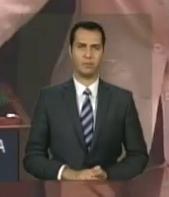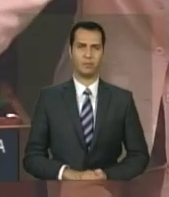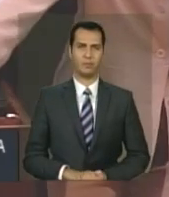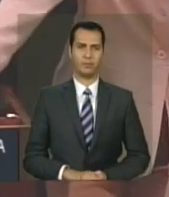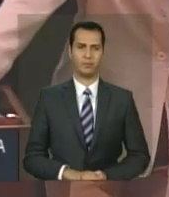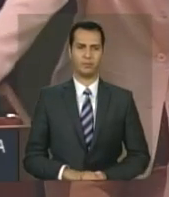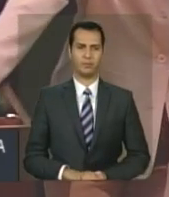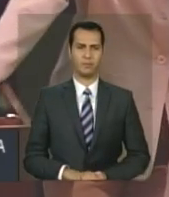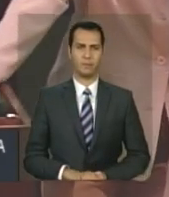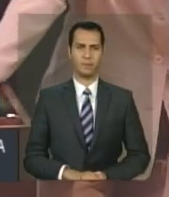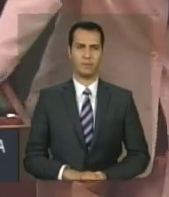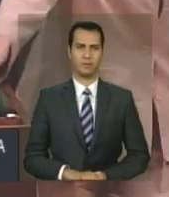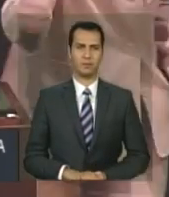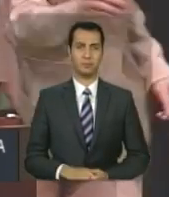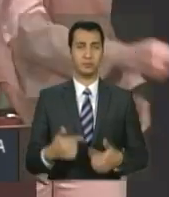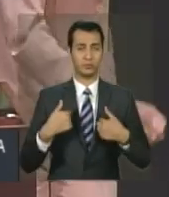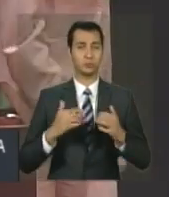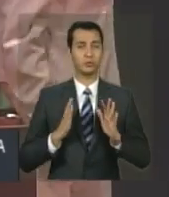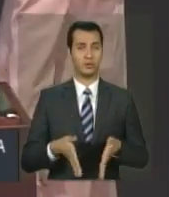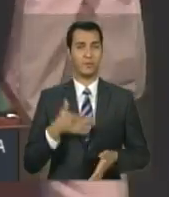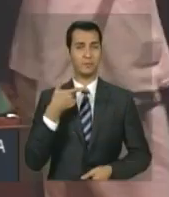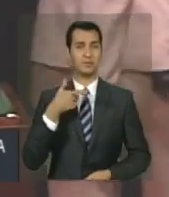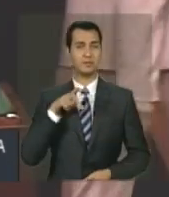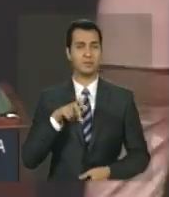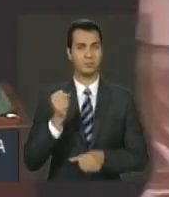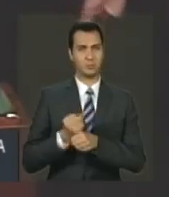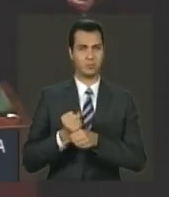Nestes meus 25 anos de profissão,